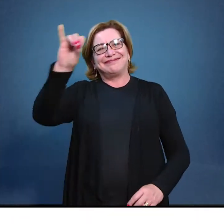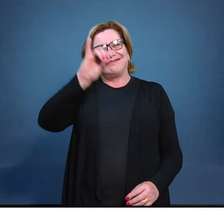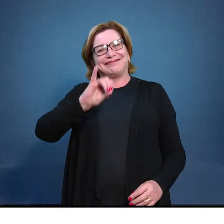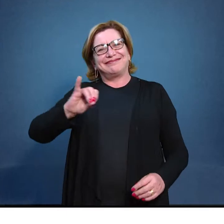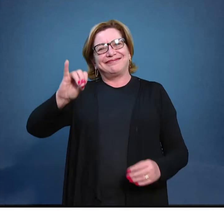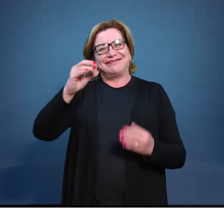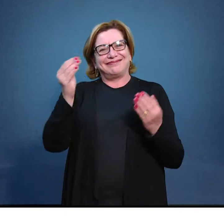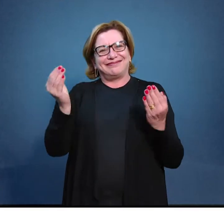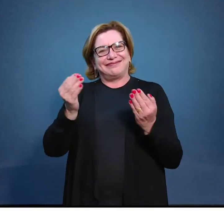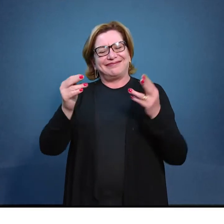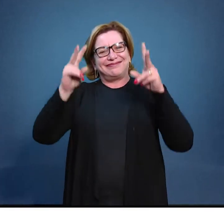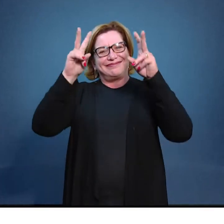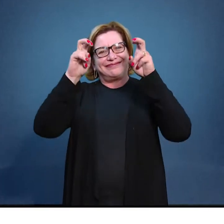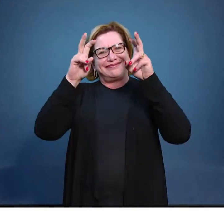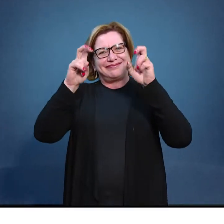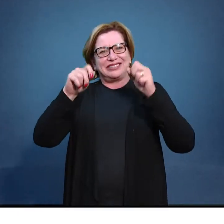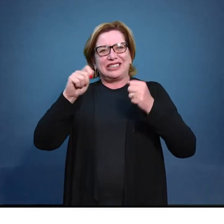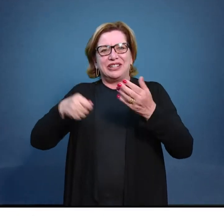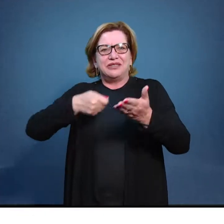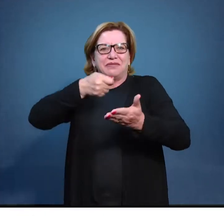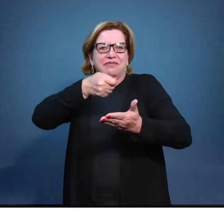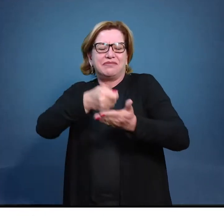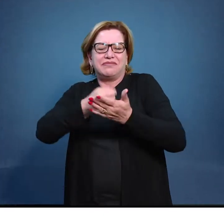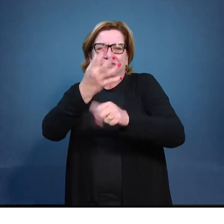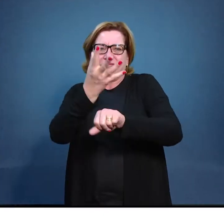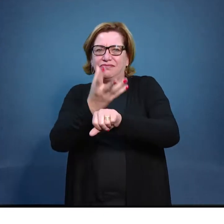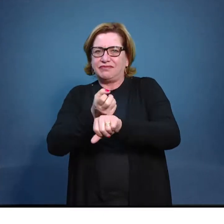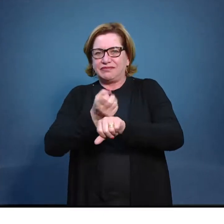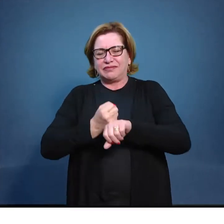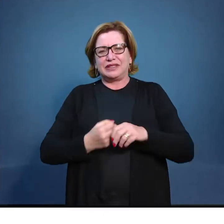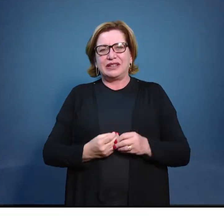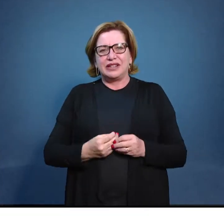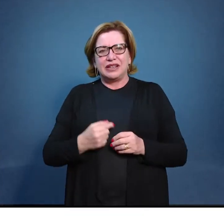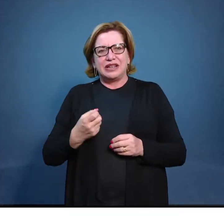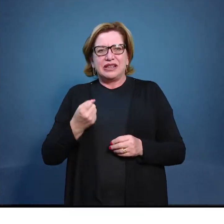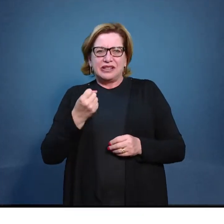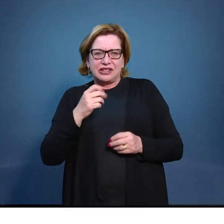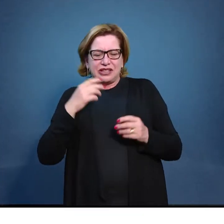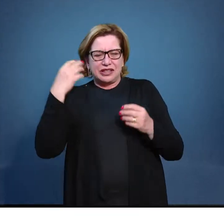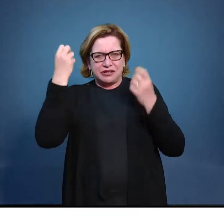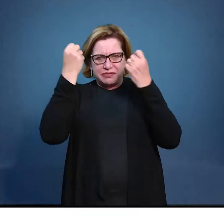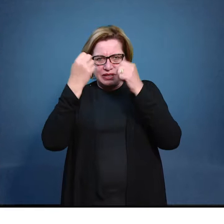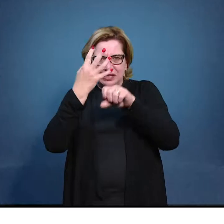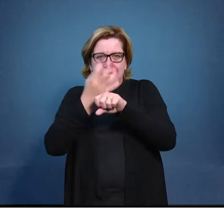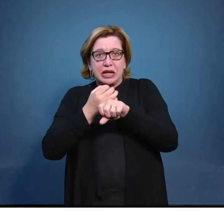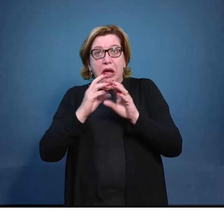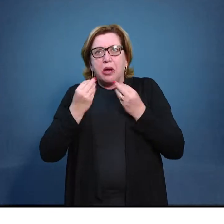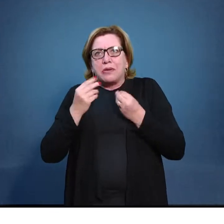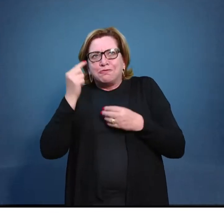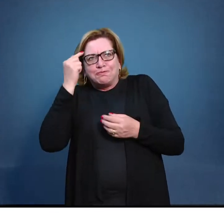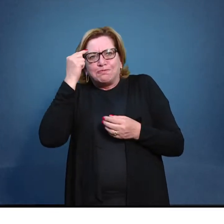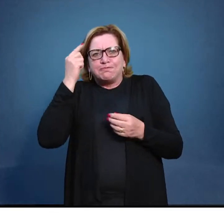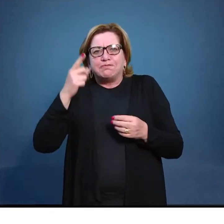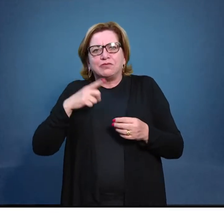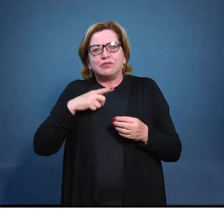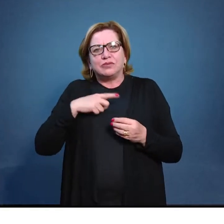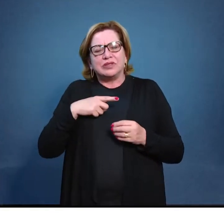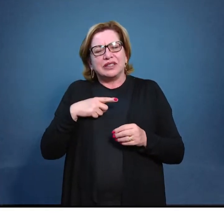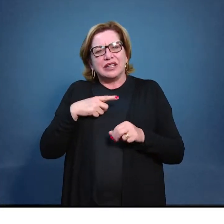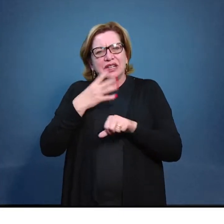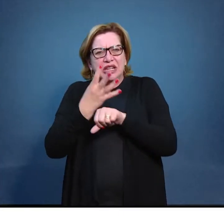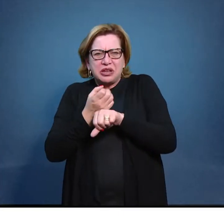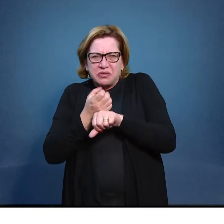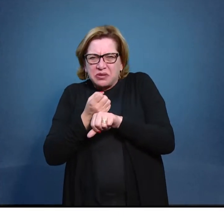Olá pessoal, hoje a temática é obrigação tributária. Quando a gente fala de tributos, muitas dúvidas existem, né?